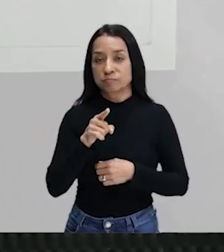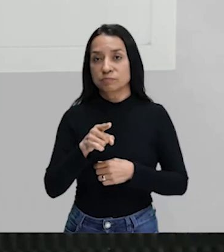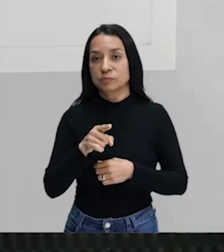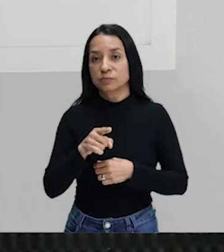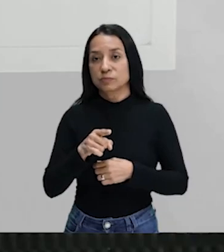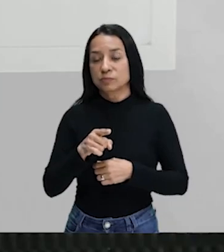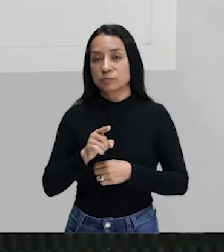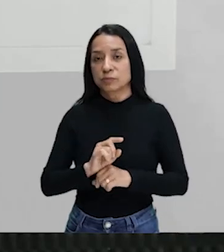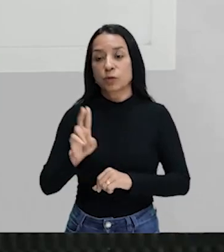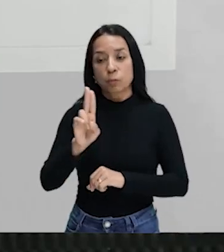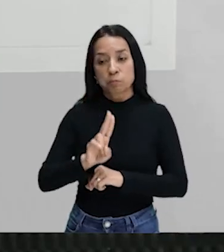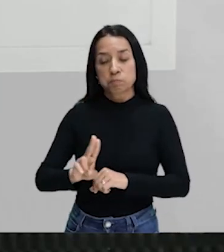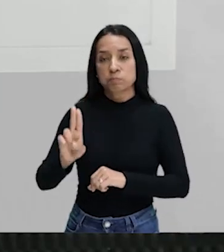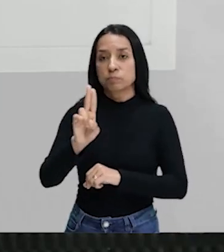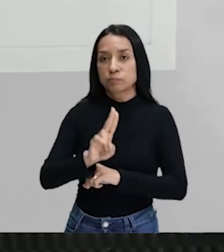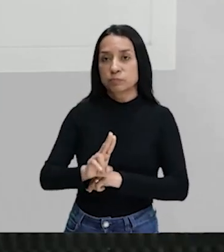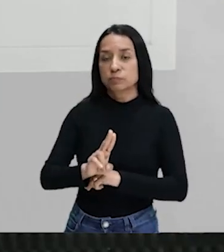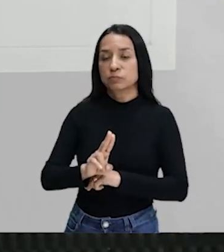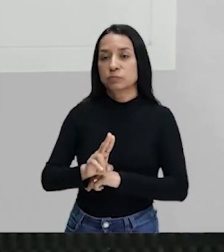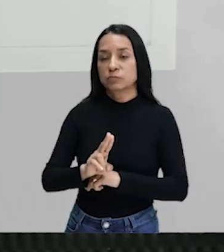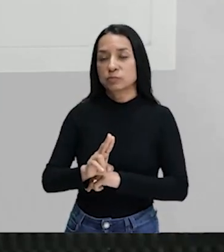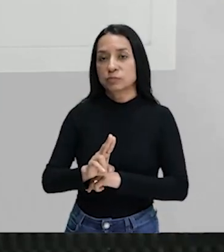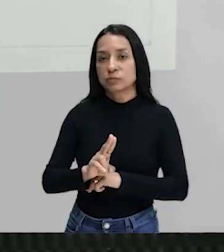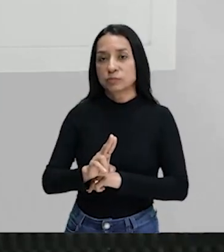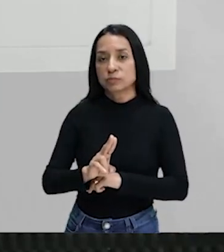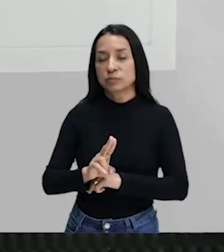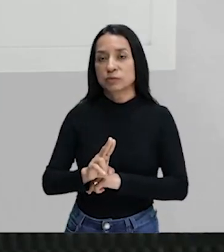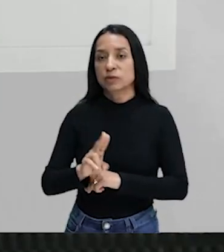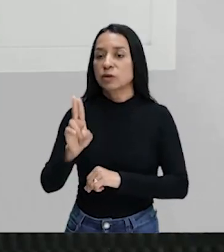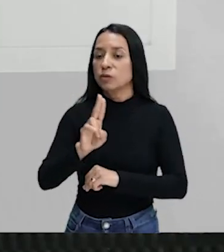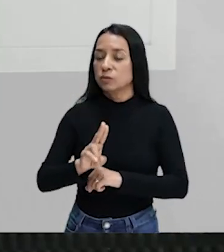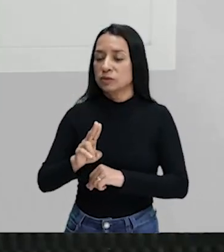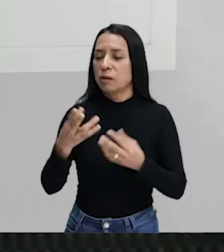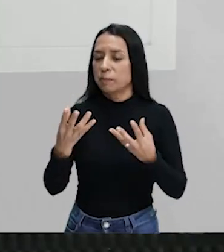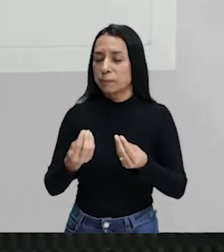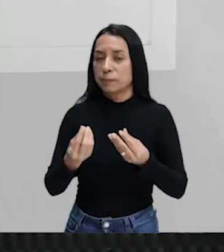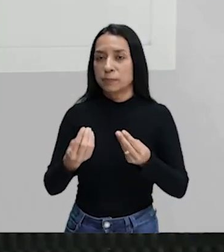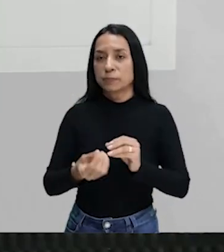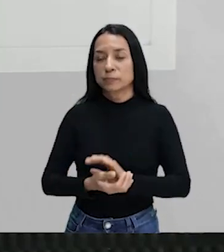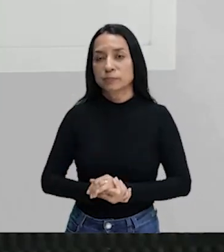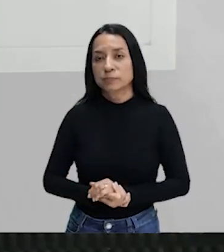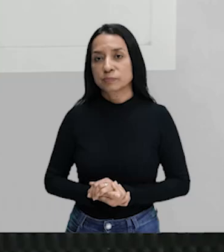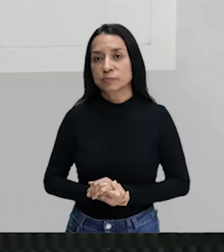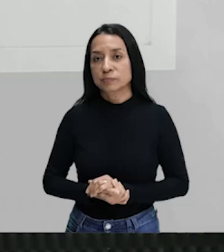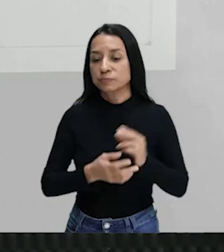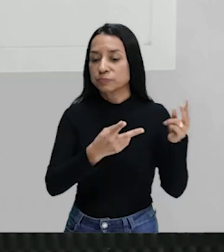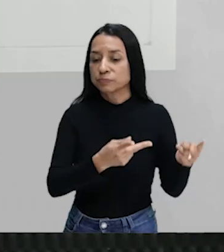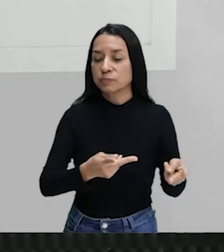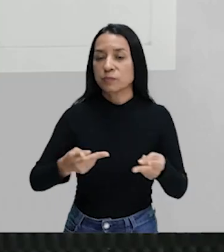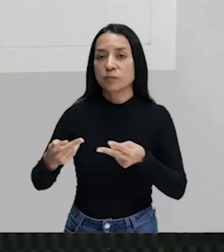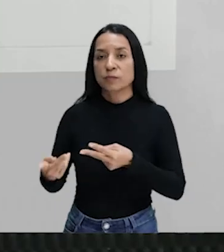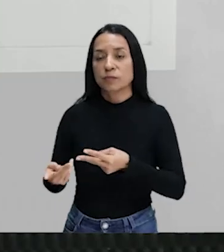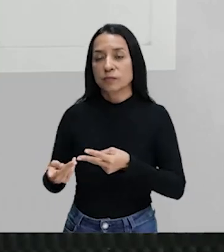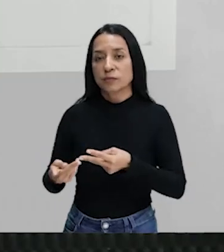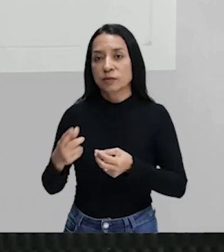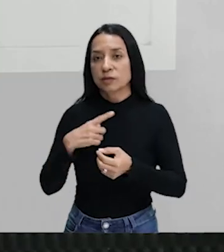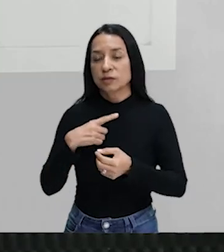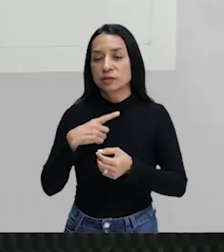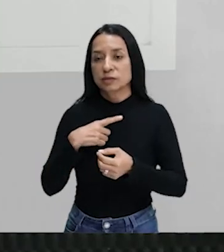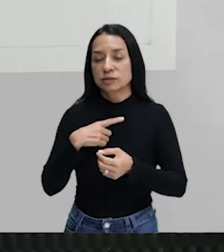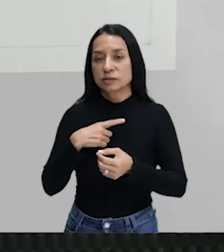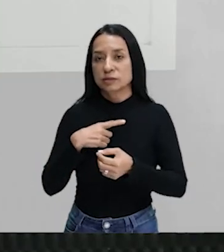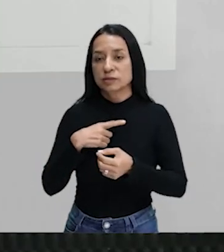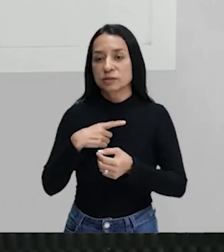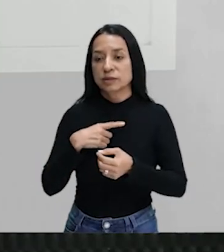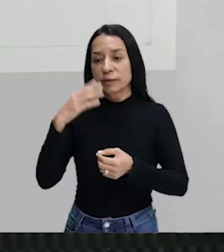nós vamos falar até de utilitarismo mesmo. É um conteúdo que tu vai usar bastante, tá? Então eu te convido a ter a